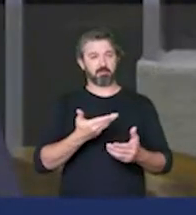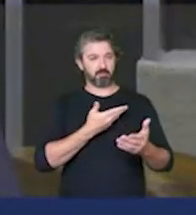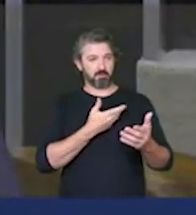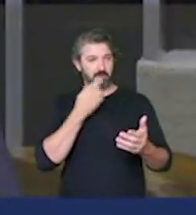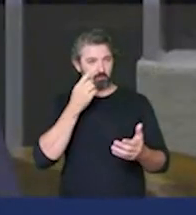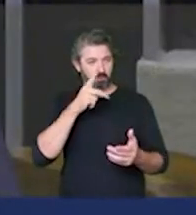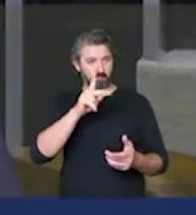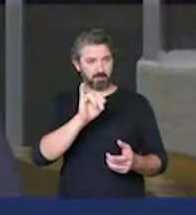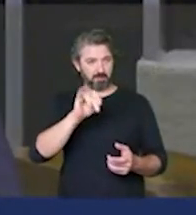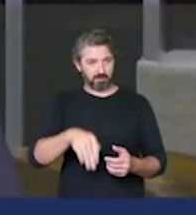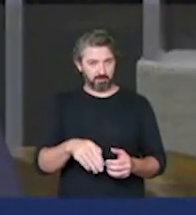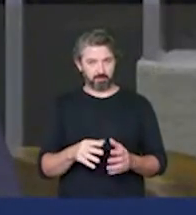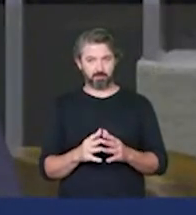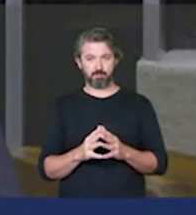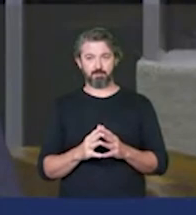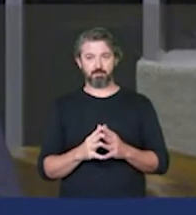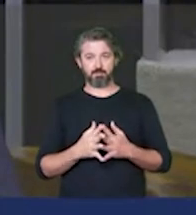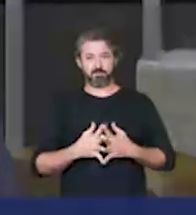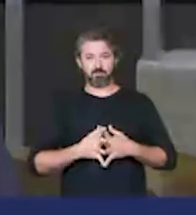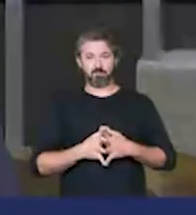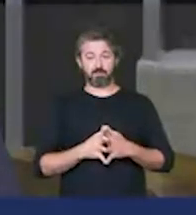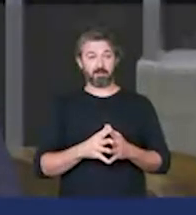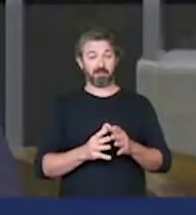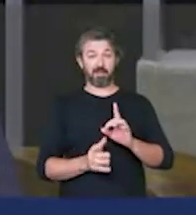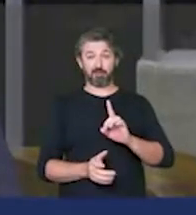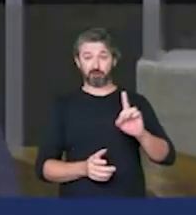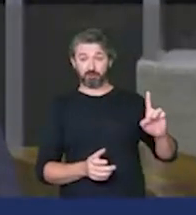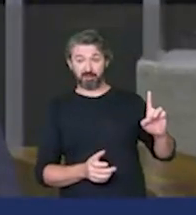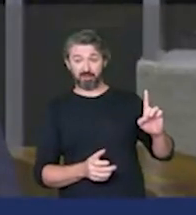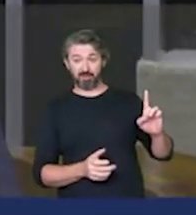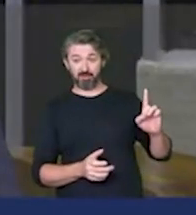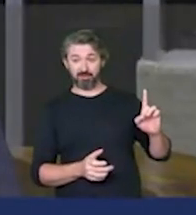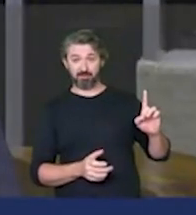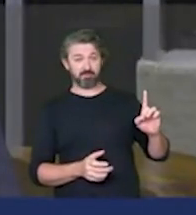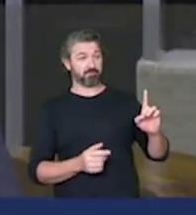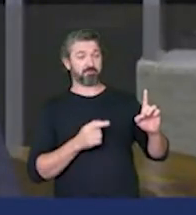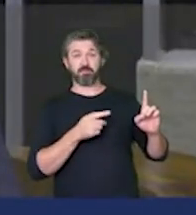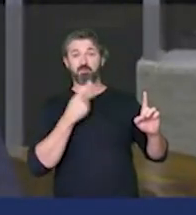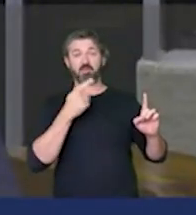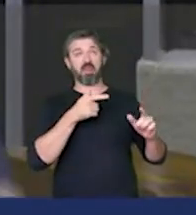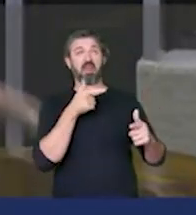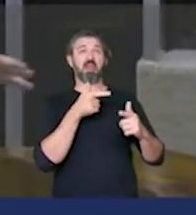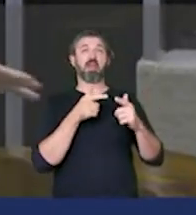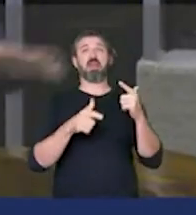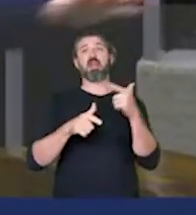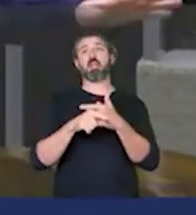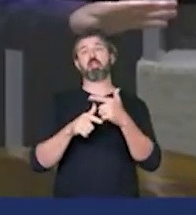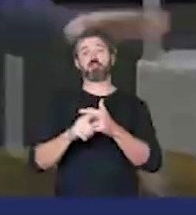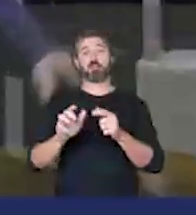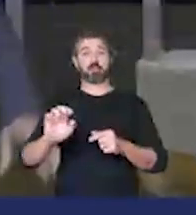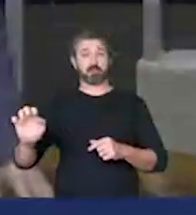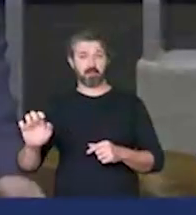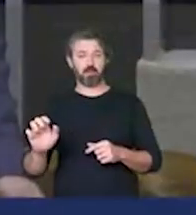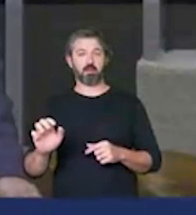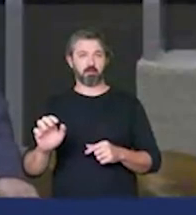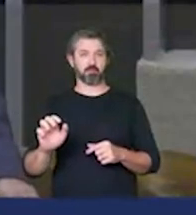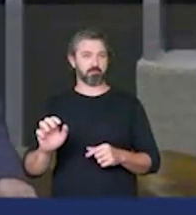colega, deputado Kim Kataguiri. As direitas costumam criticar muito as